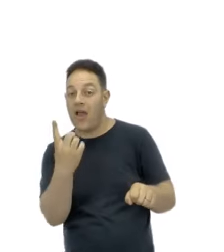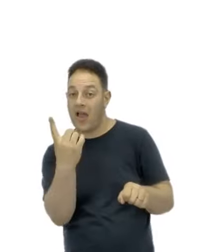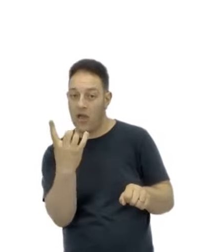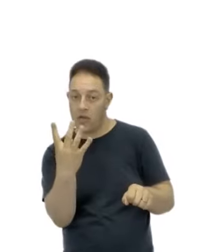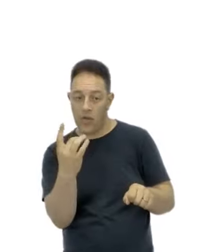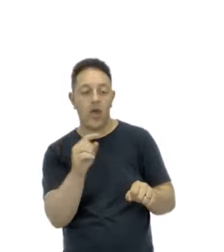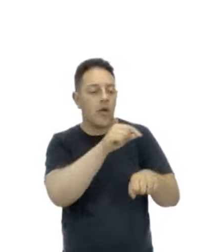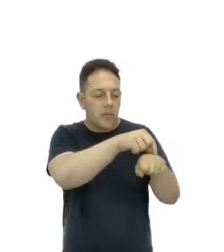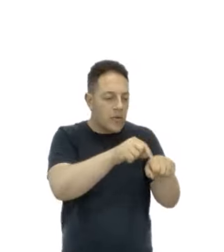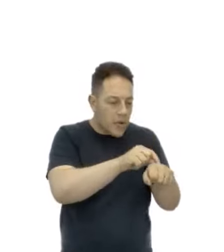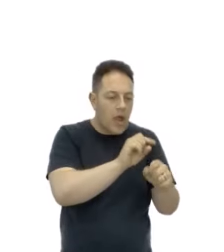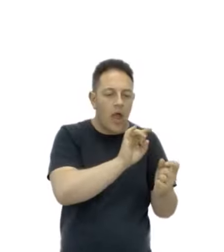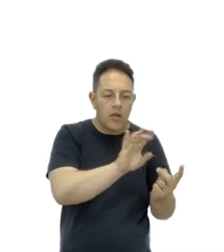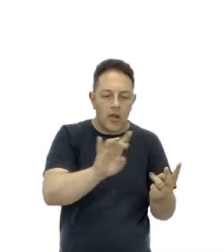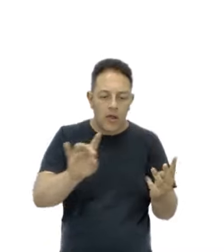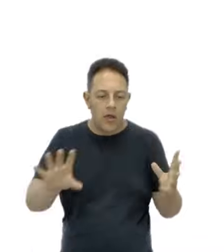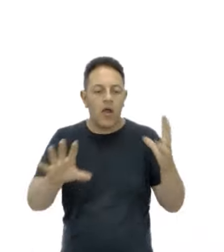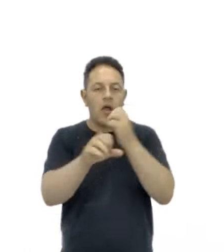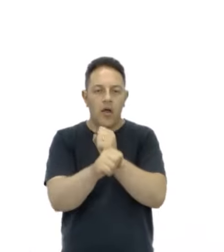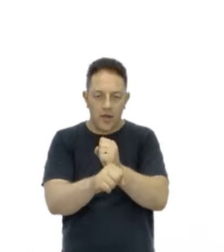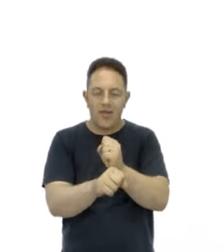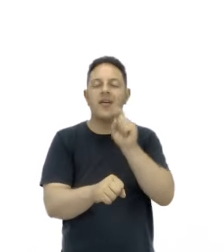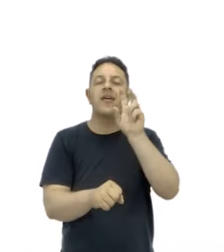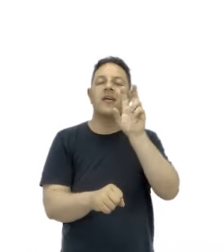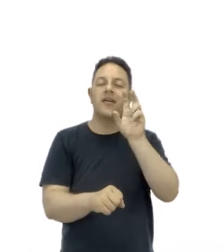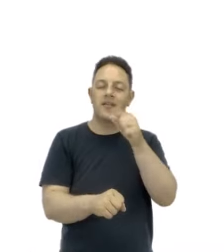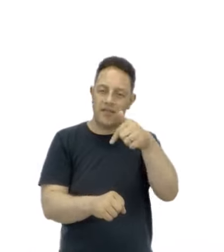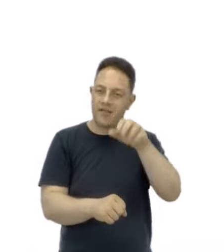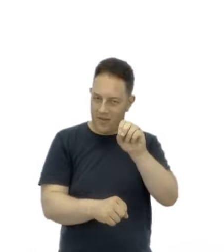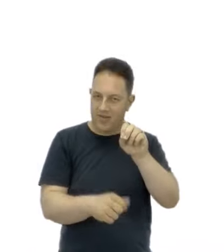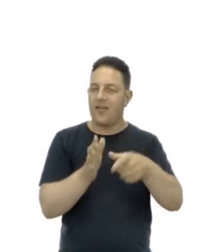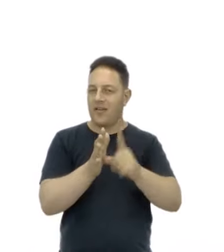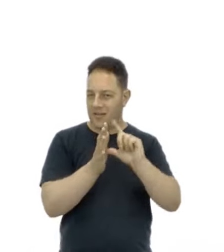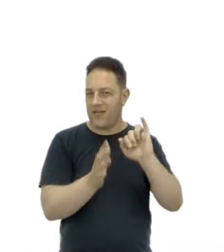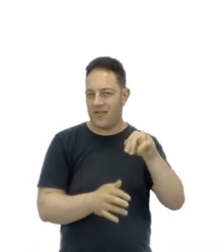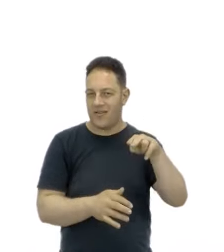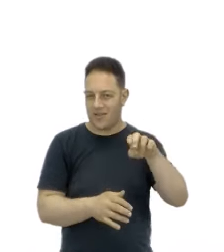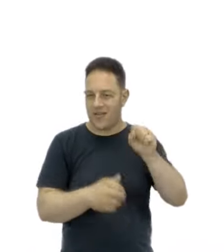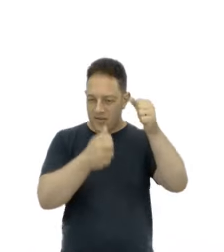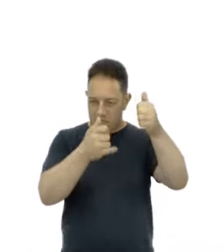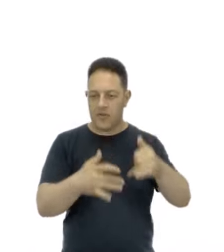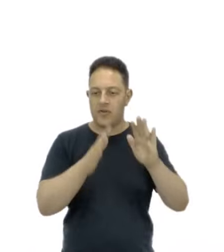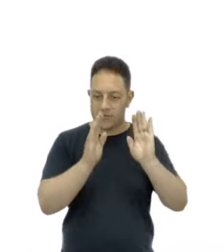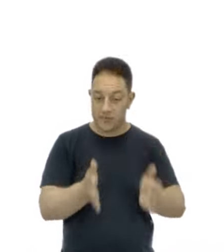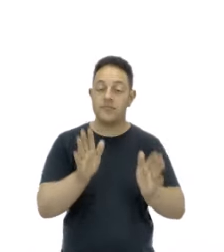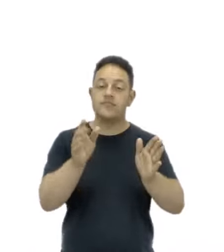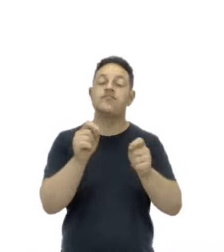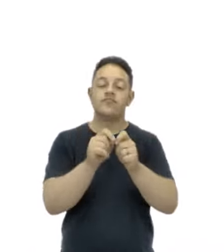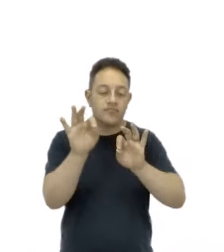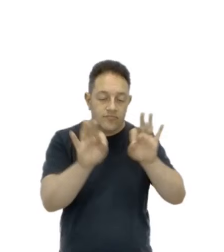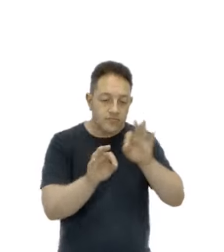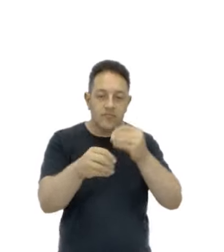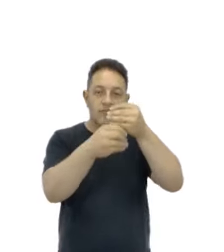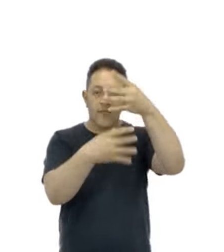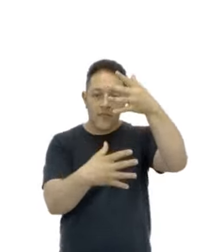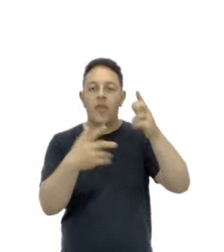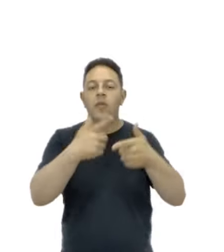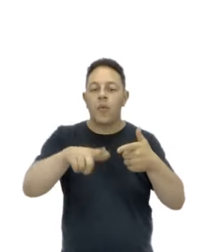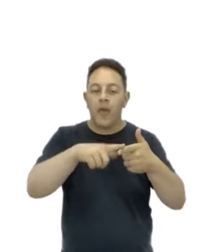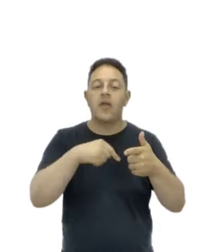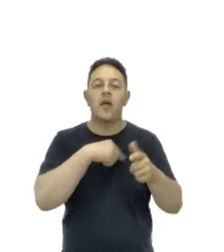70 pintinhas, foi o que a Inês apresentou para vocês, né? Então, ao formular o problema, nós iremos utilizar 3